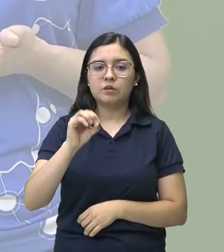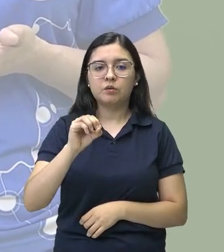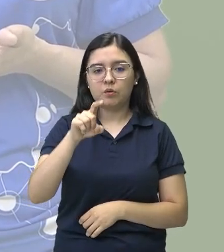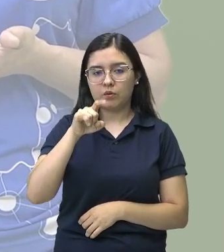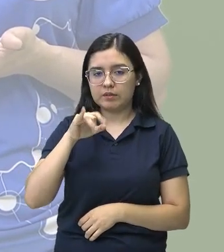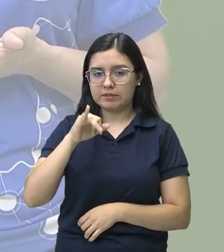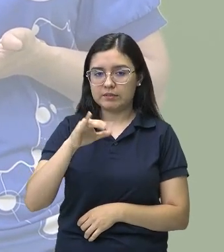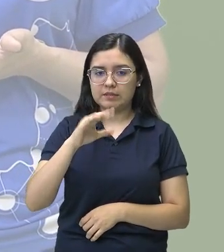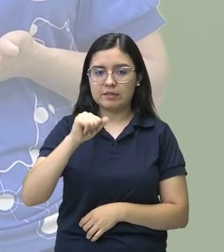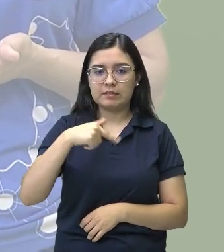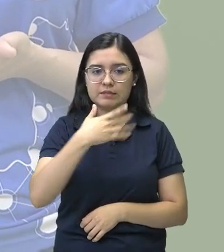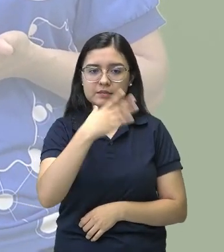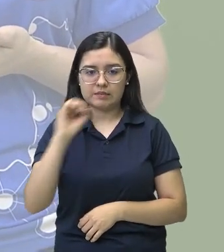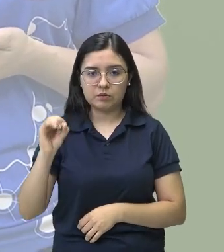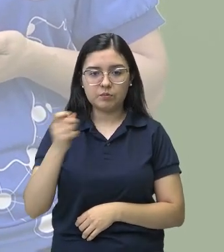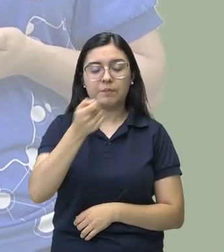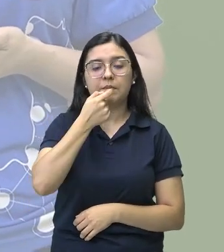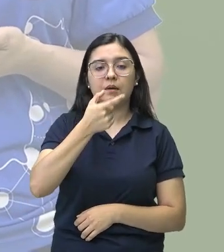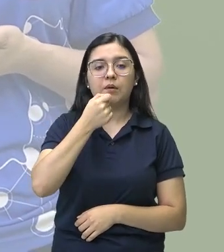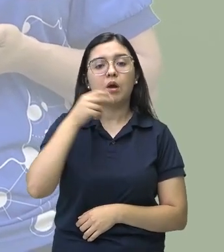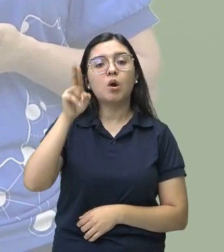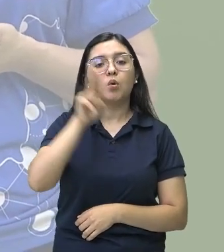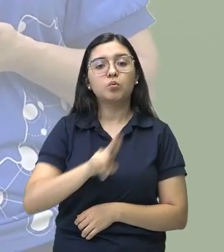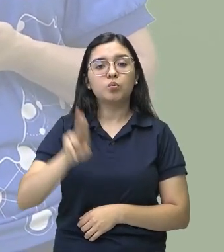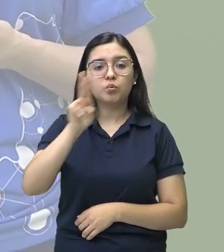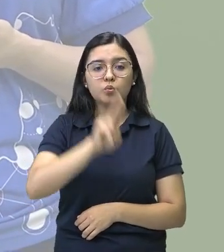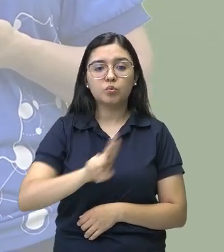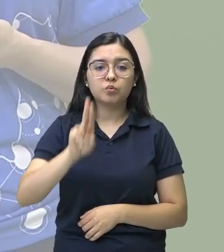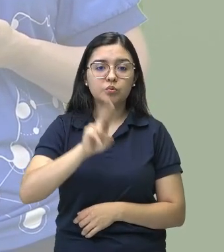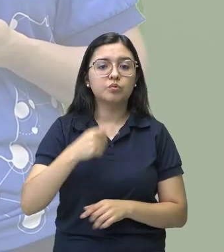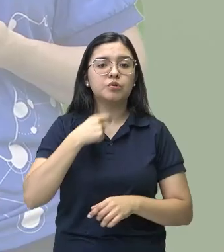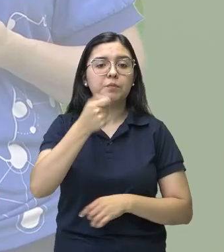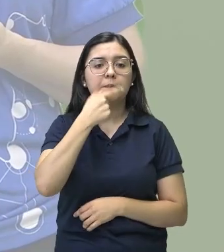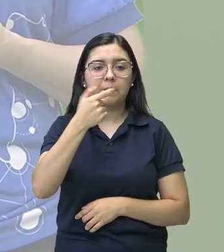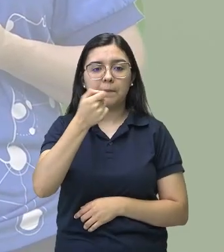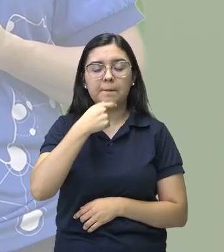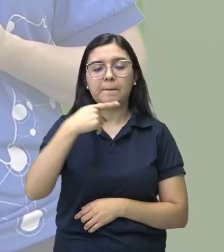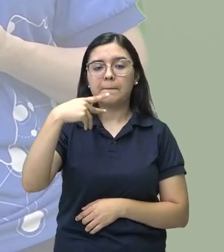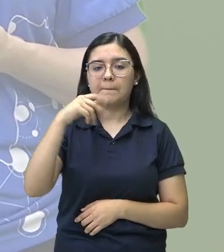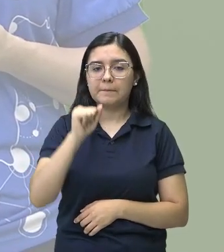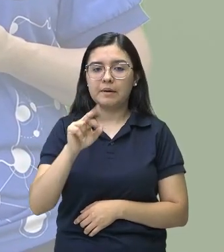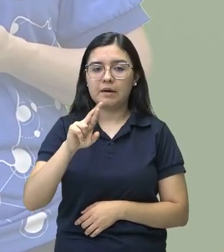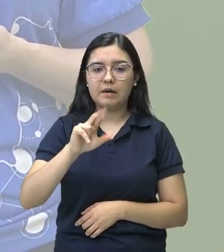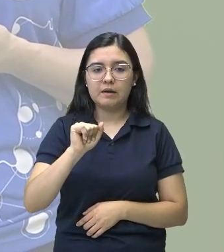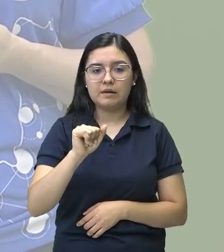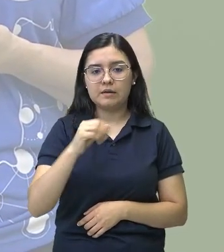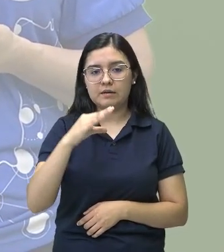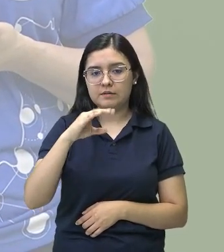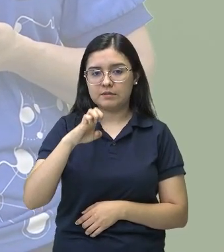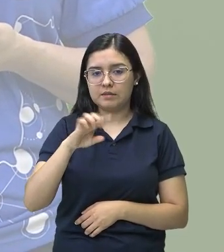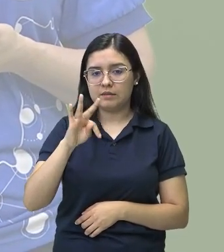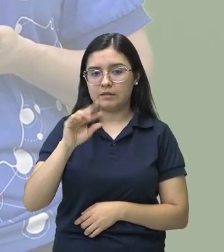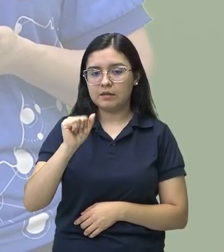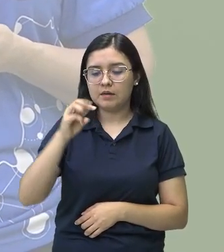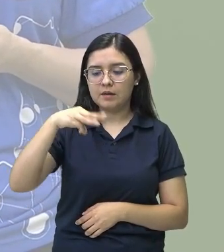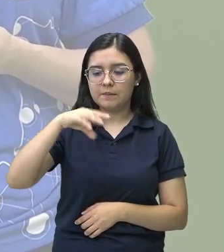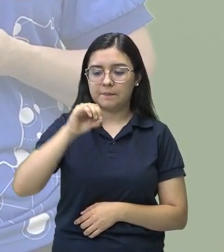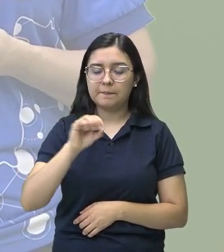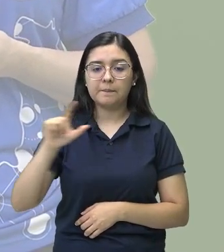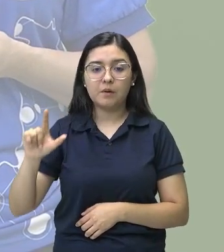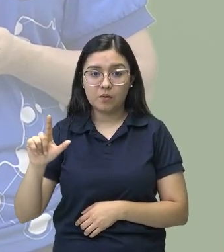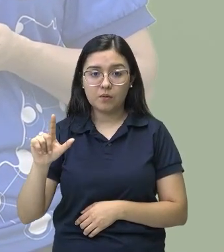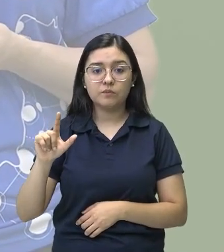intoxicação medicamentosa, que é o quê? É o excesso de medicamentos como o paracetamol, por exemplo. O excesso